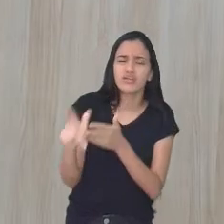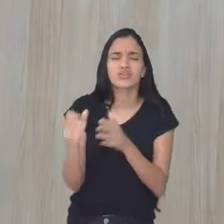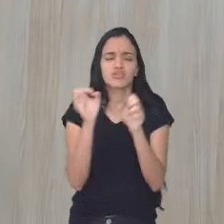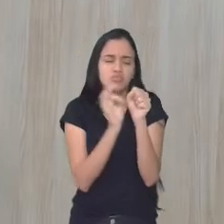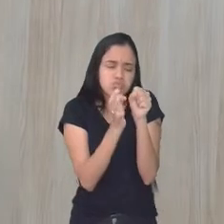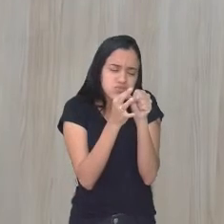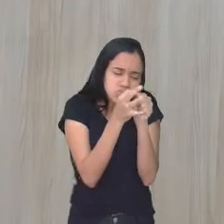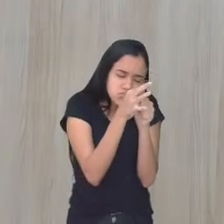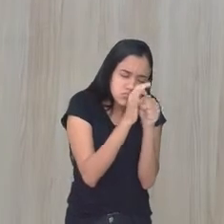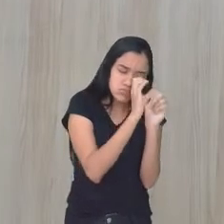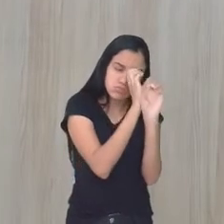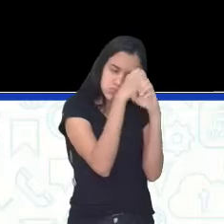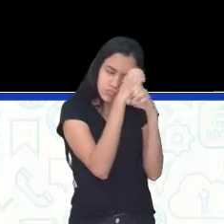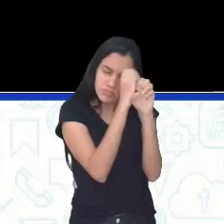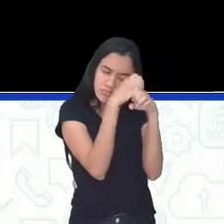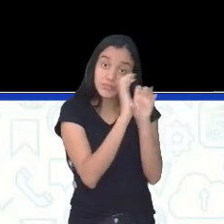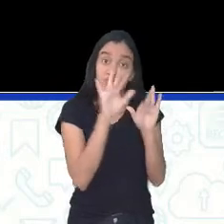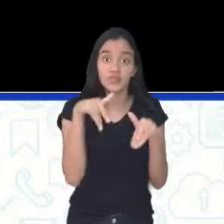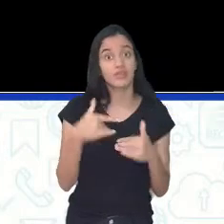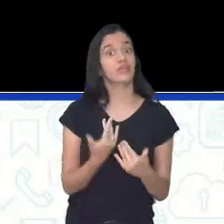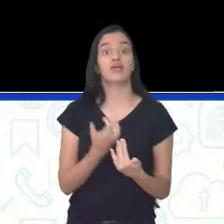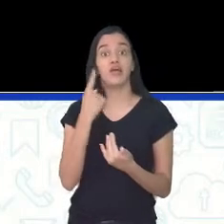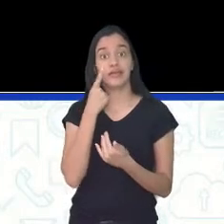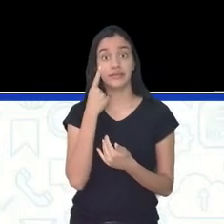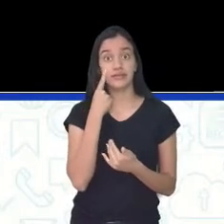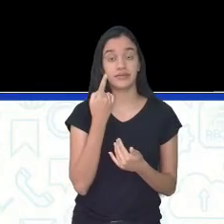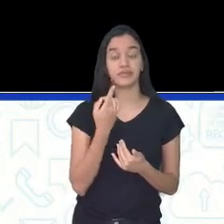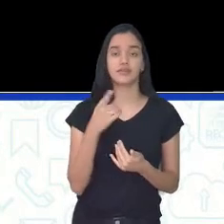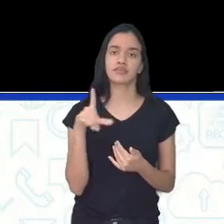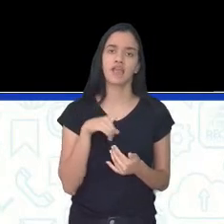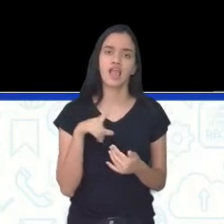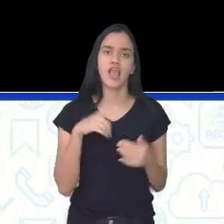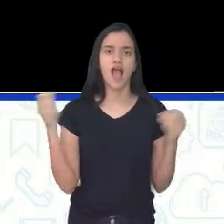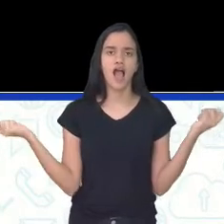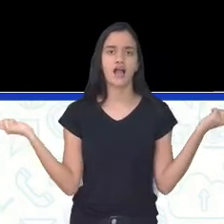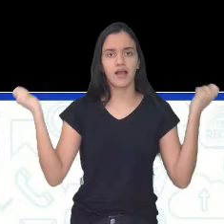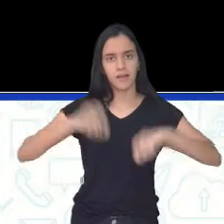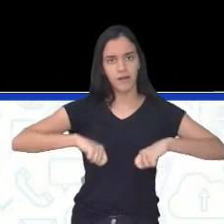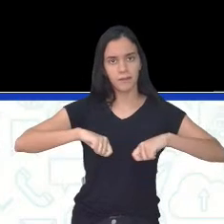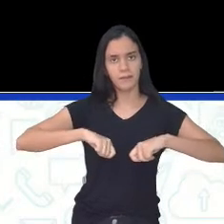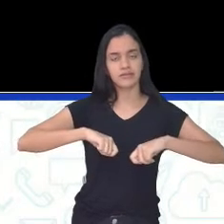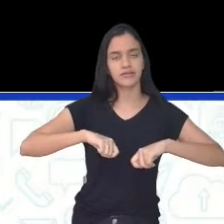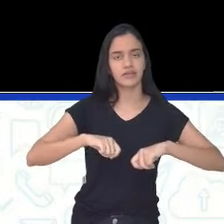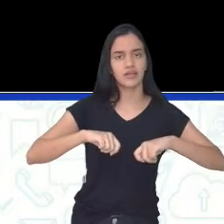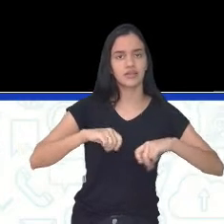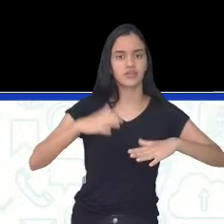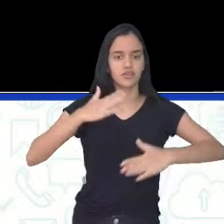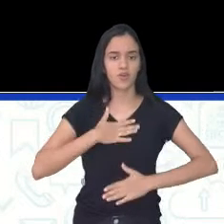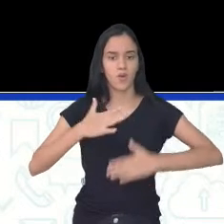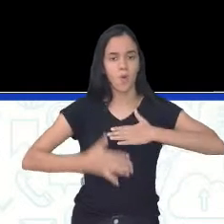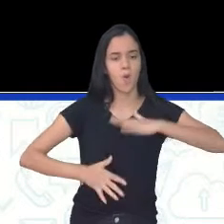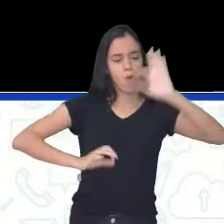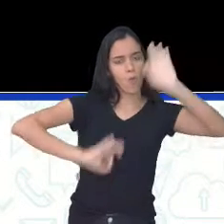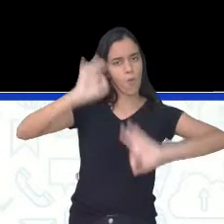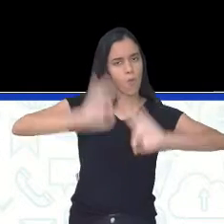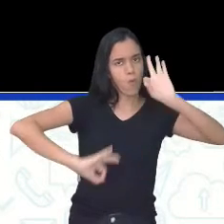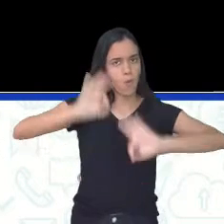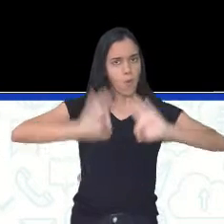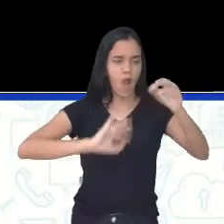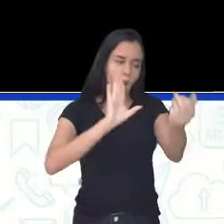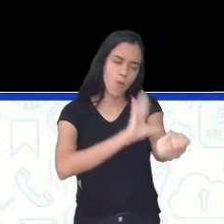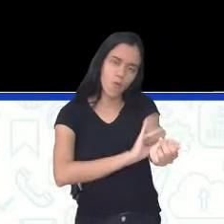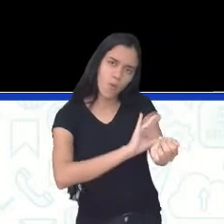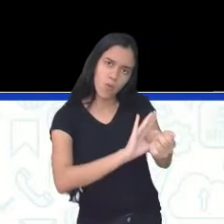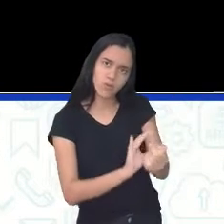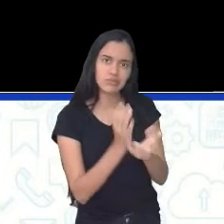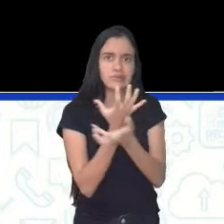células. Então aquela célula que nos formou, ela teve a capacidade de formar todo o nosso corpo. Os músculos,